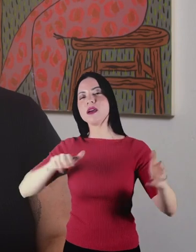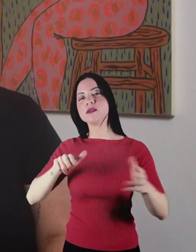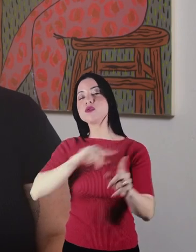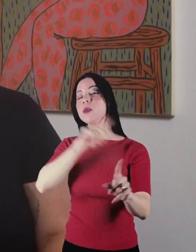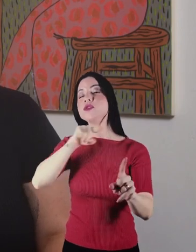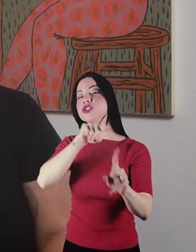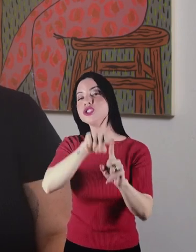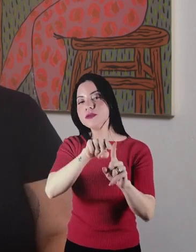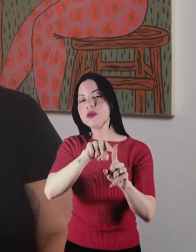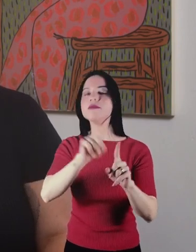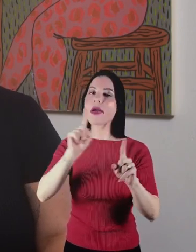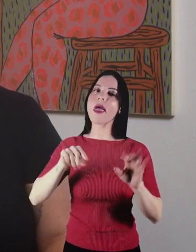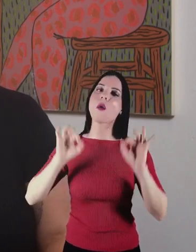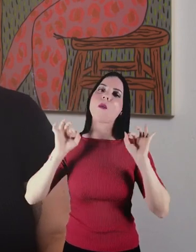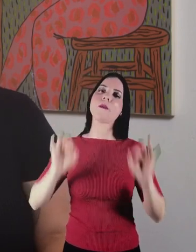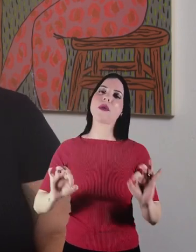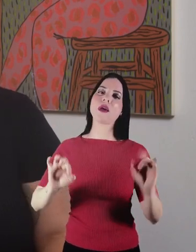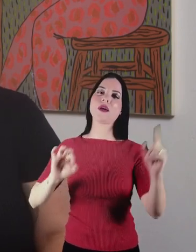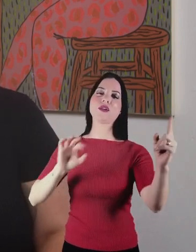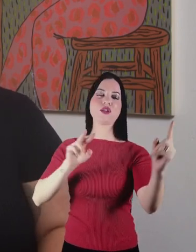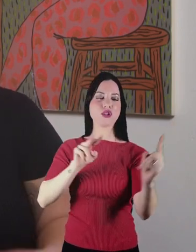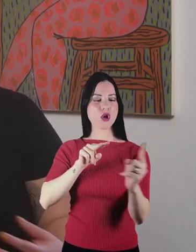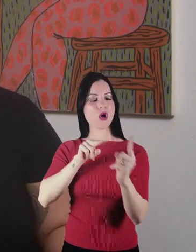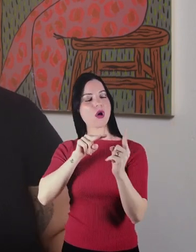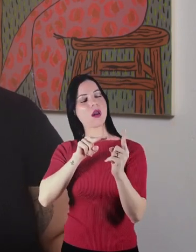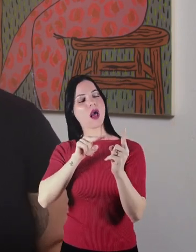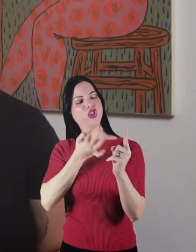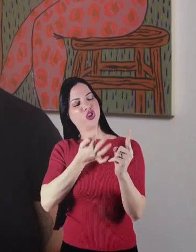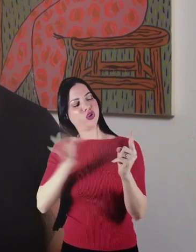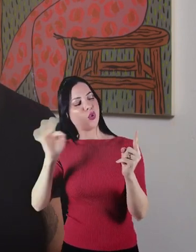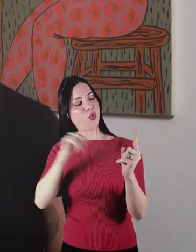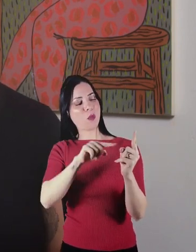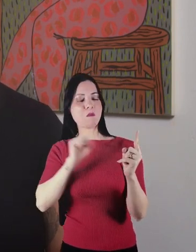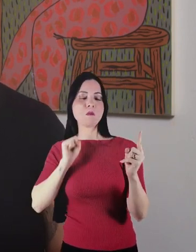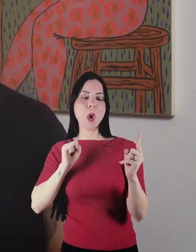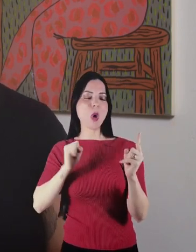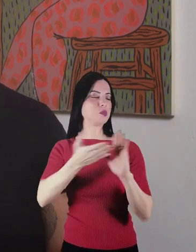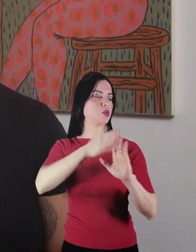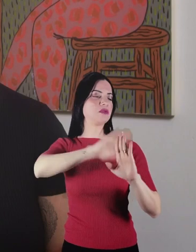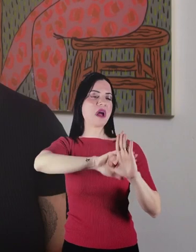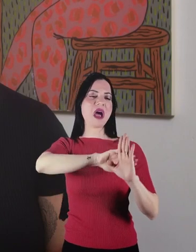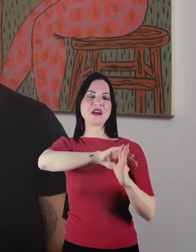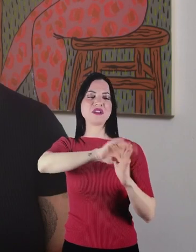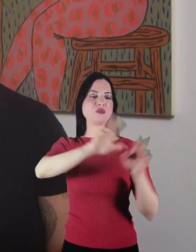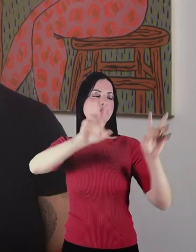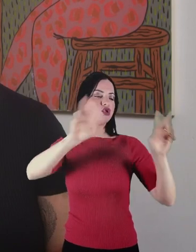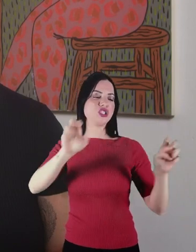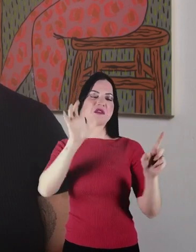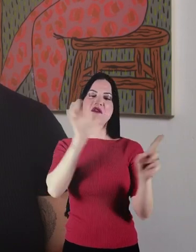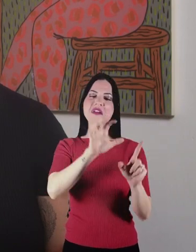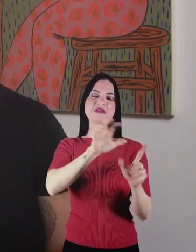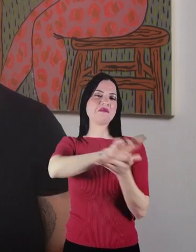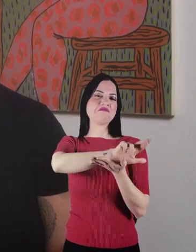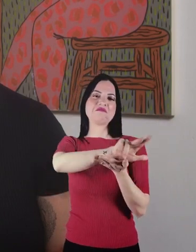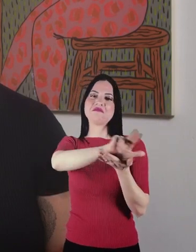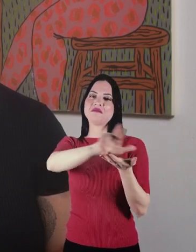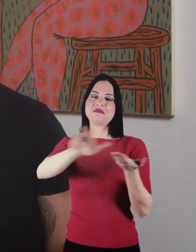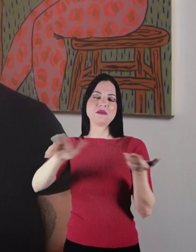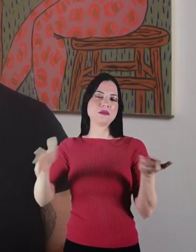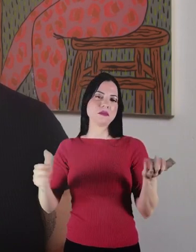olhar essa dor, que pode ser de várias causas, de uma forma